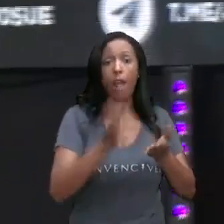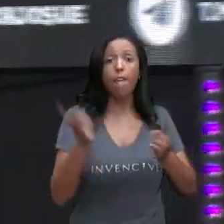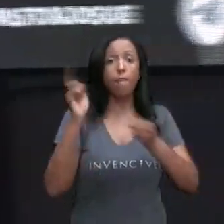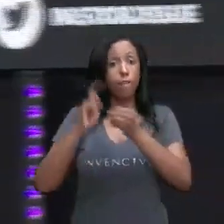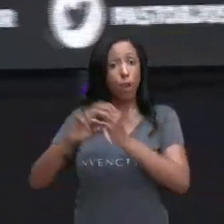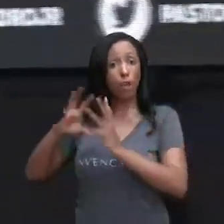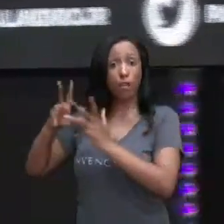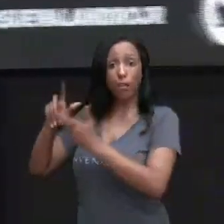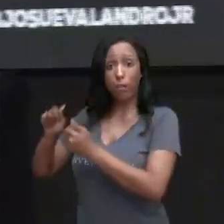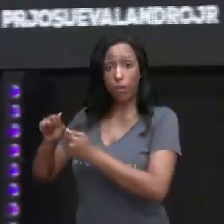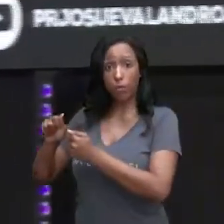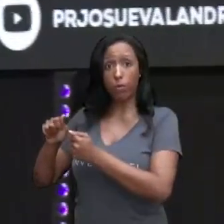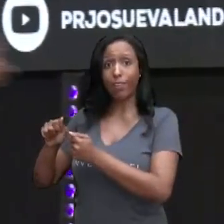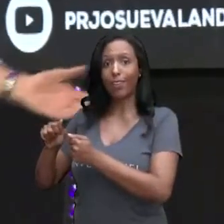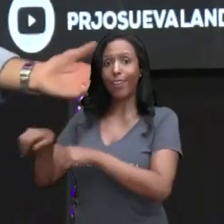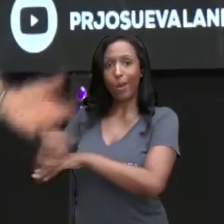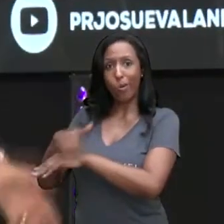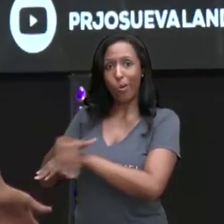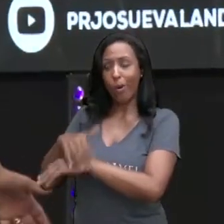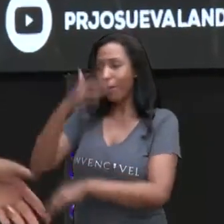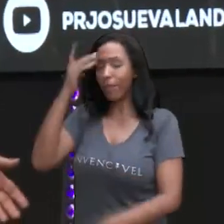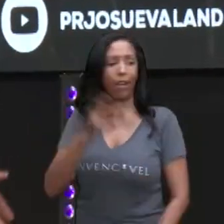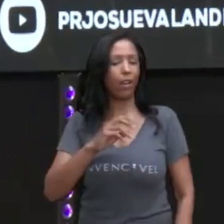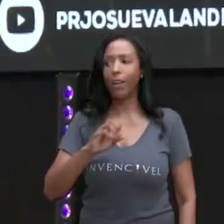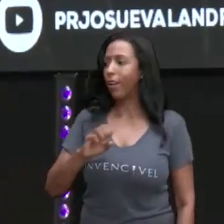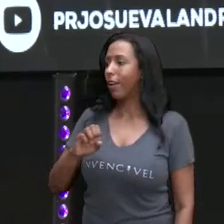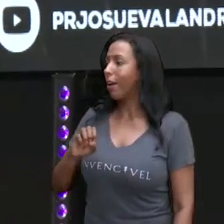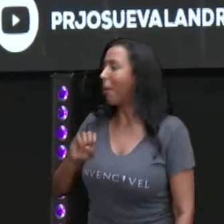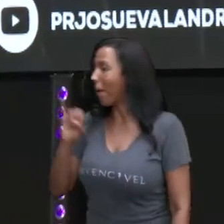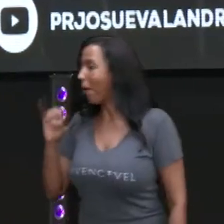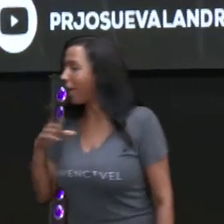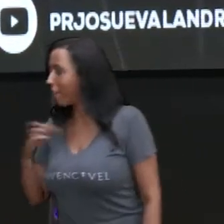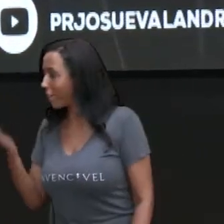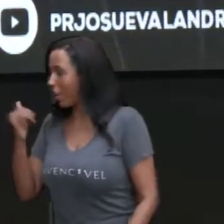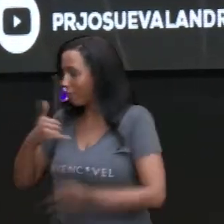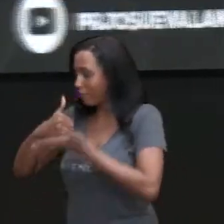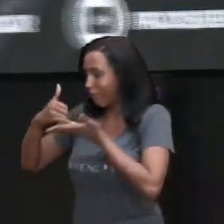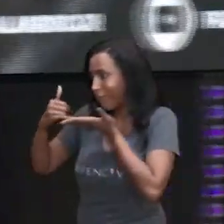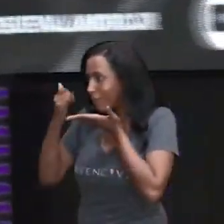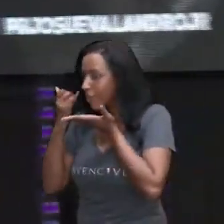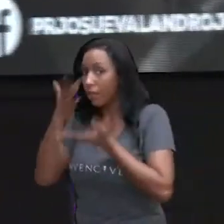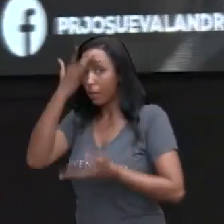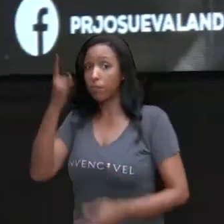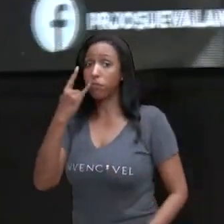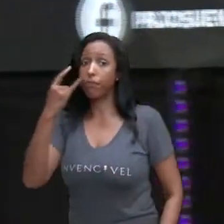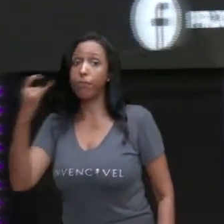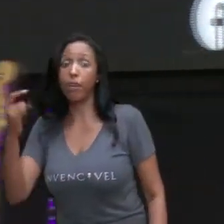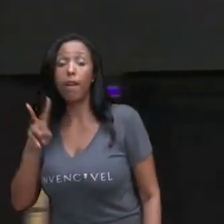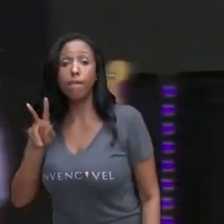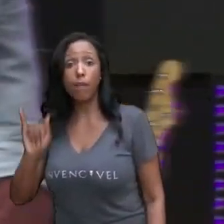irmão, vamos lá, vamos chapar, e ele pum, cai. Por